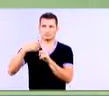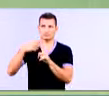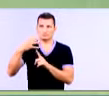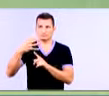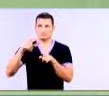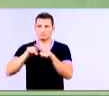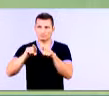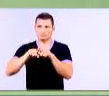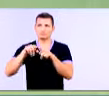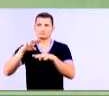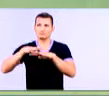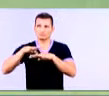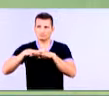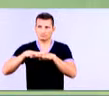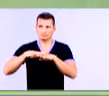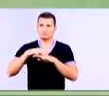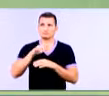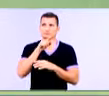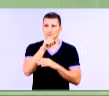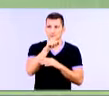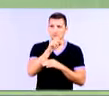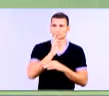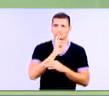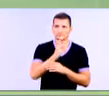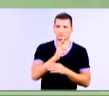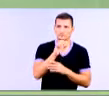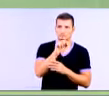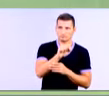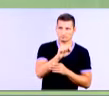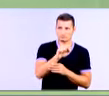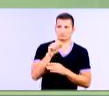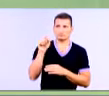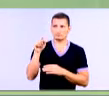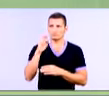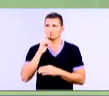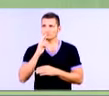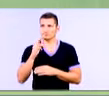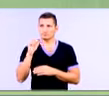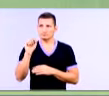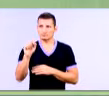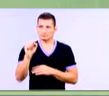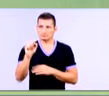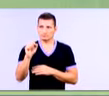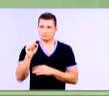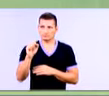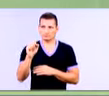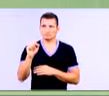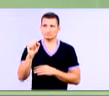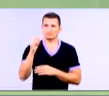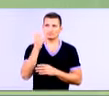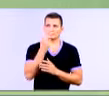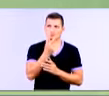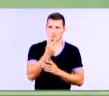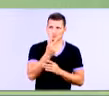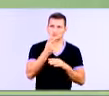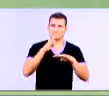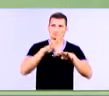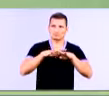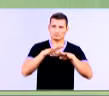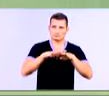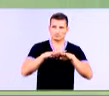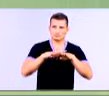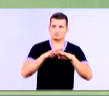Então, esse resultado aqui é igual a 8, esse aqui é igual a 8. Então, eu fiz 2 expressões